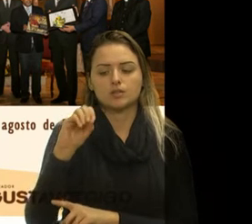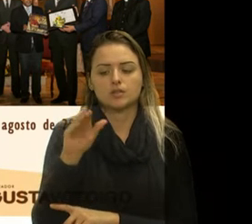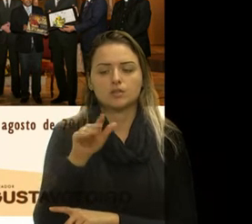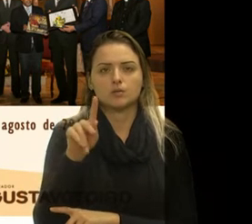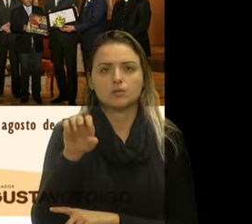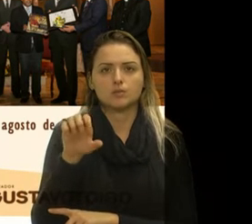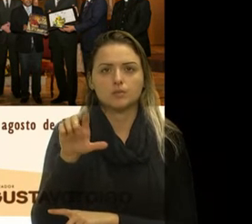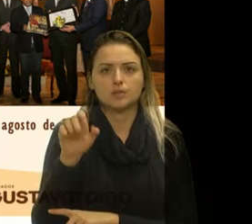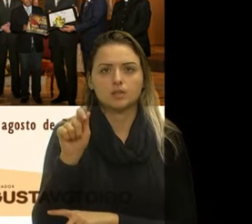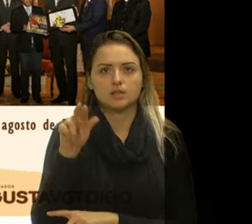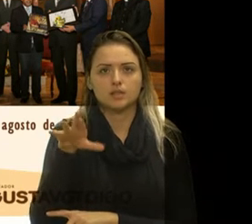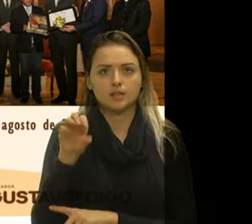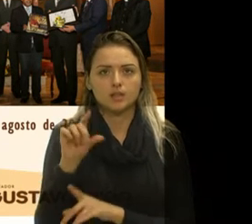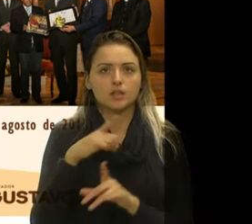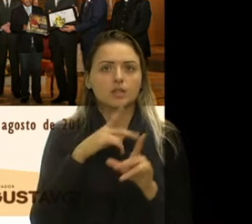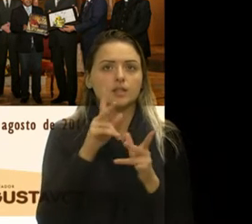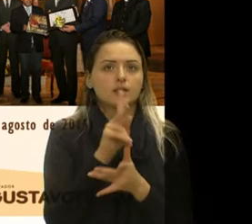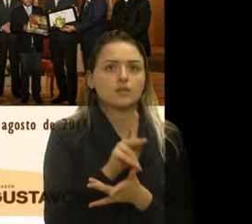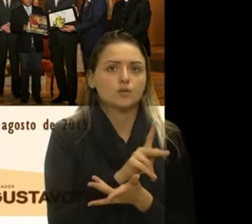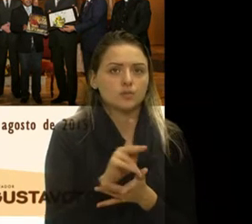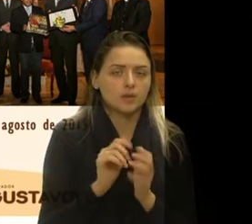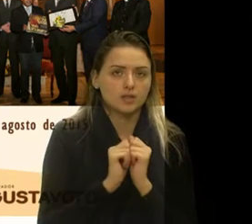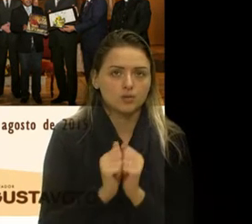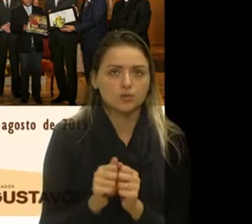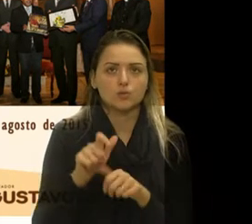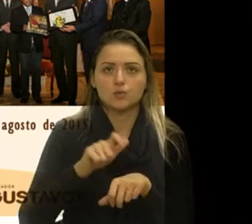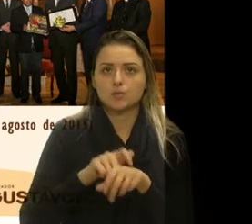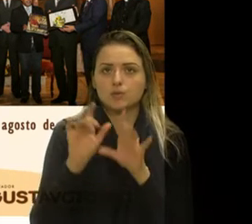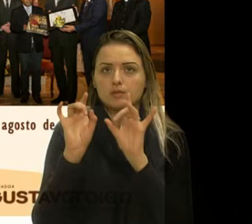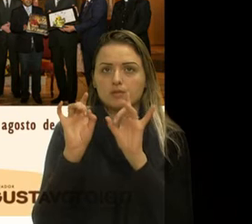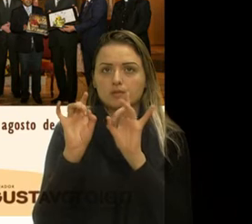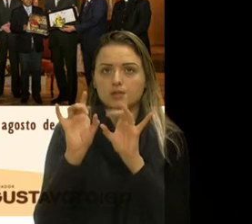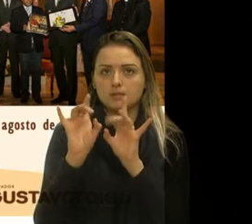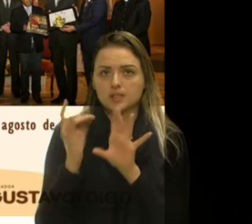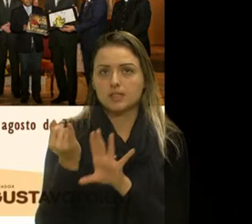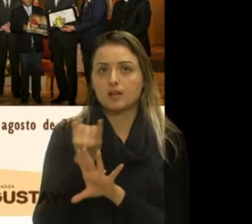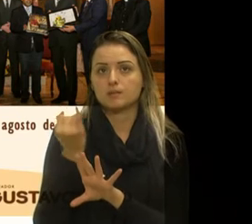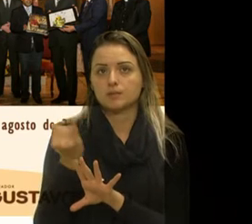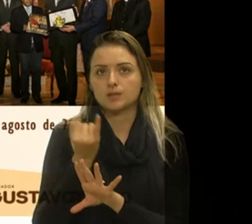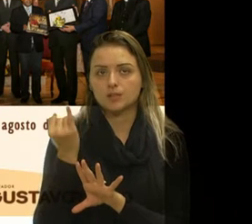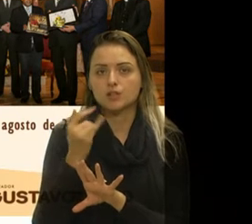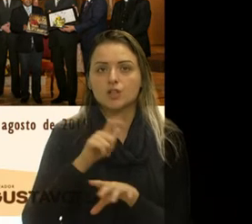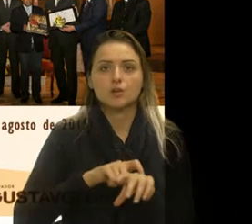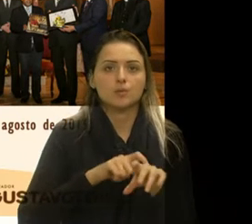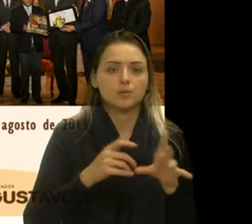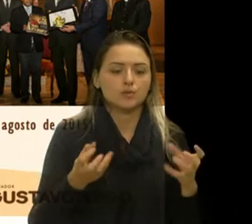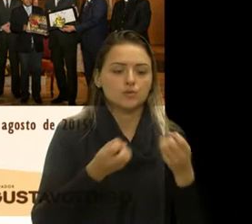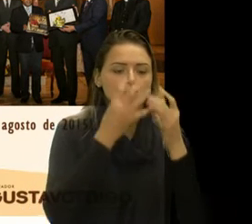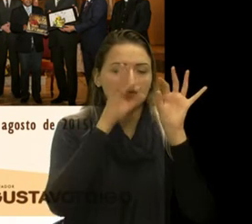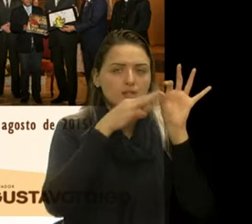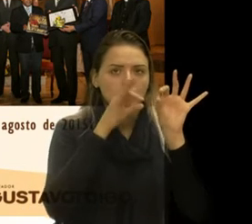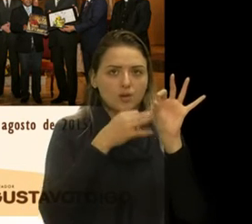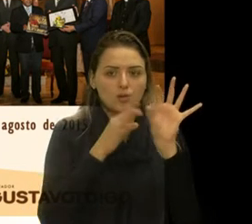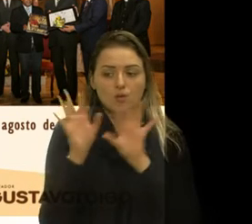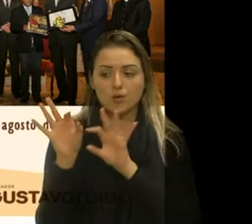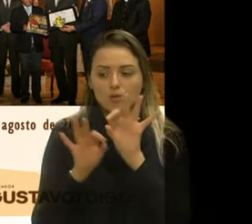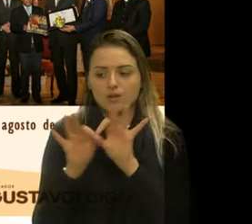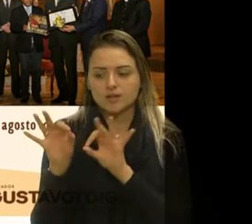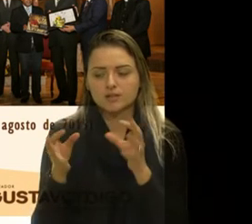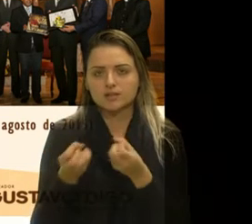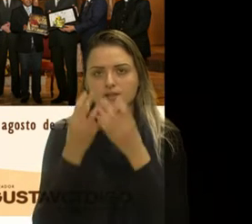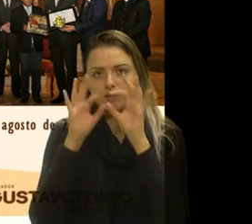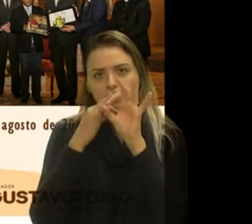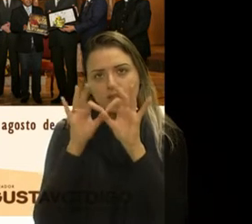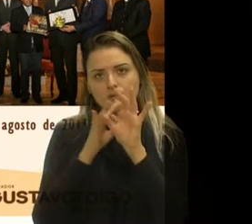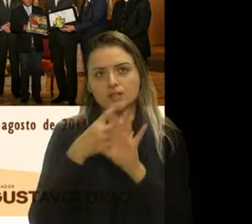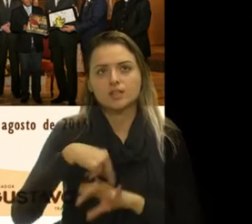época dos padres ali, então foi um momento muito especial, muito emocionante. Era momentos de festa da uva, de preparação para a festa da uva, e nós